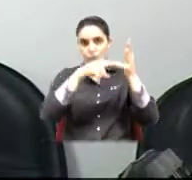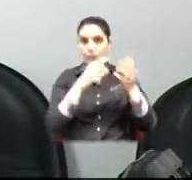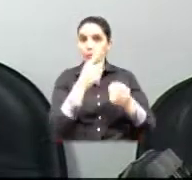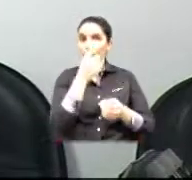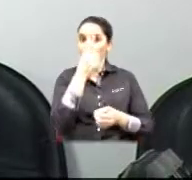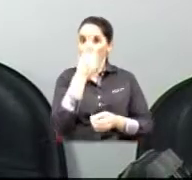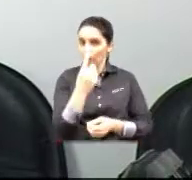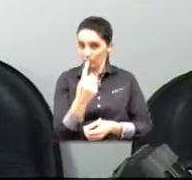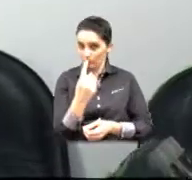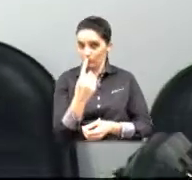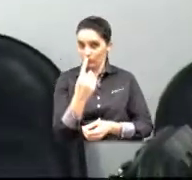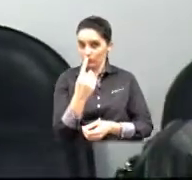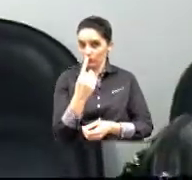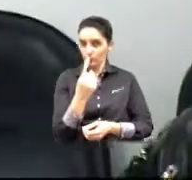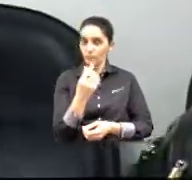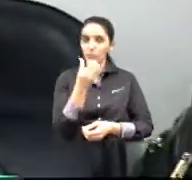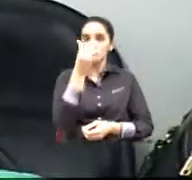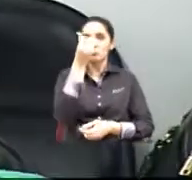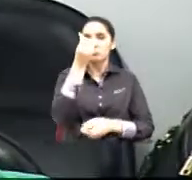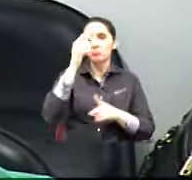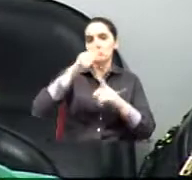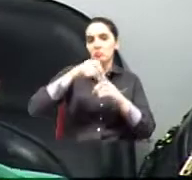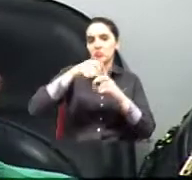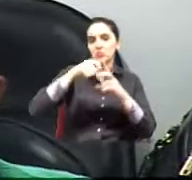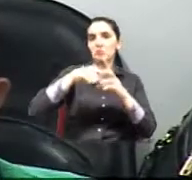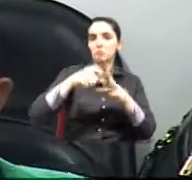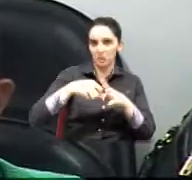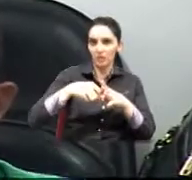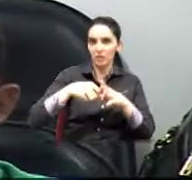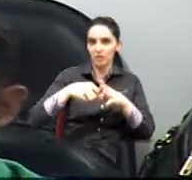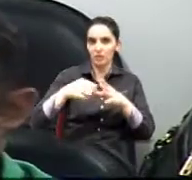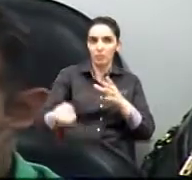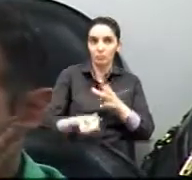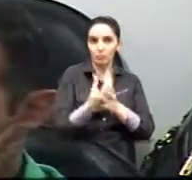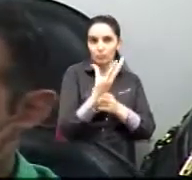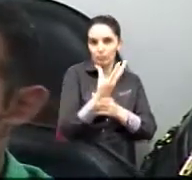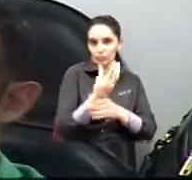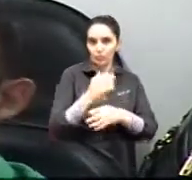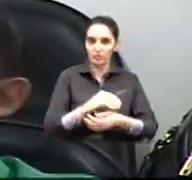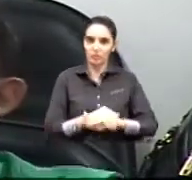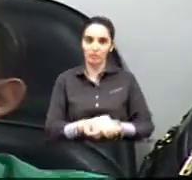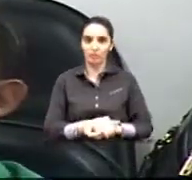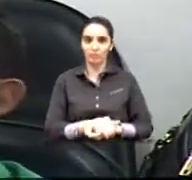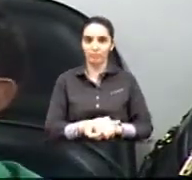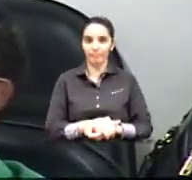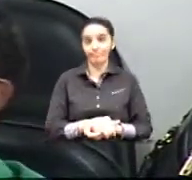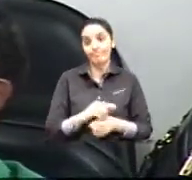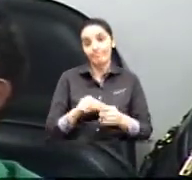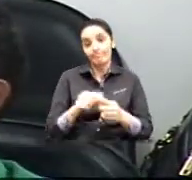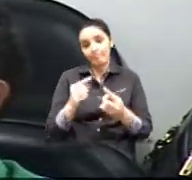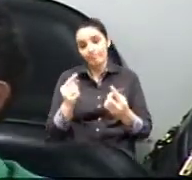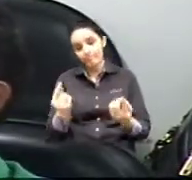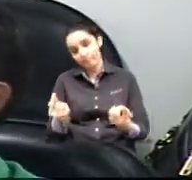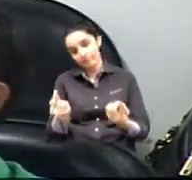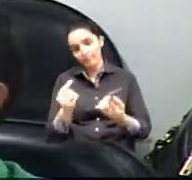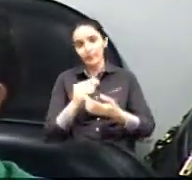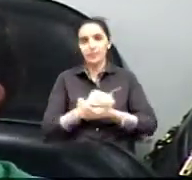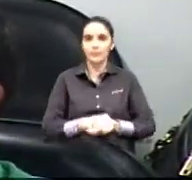nos primeiros 6 meses. E nós não temos nem licitação para isso.